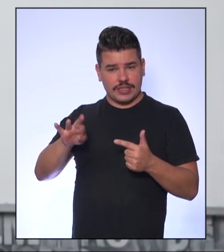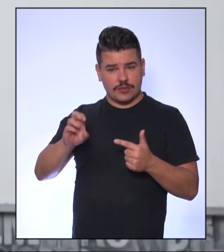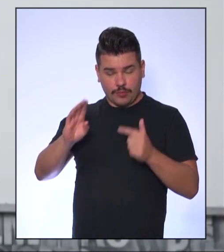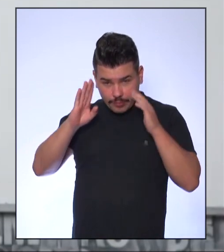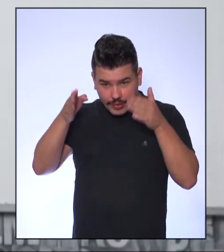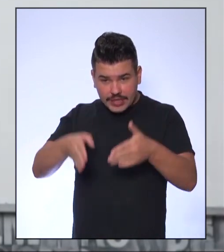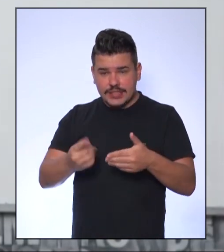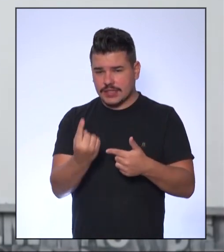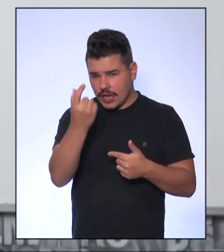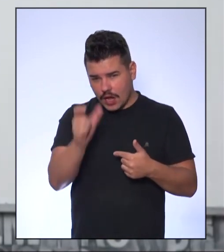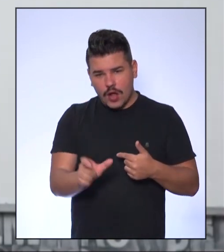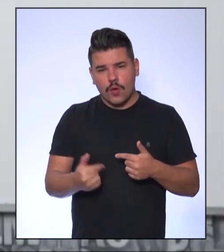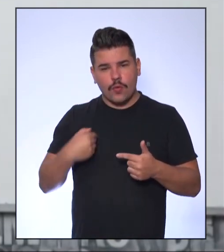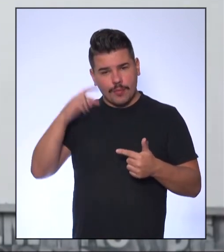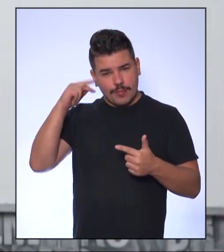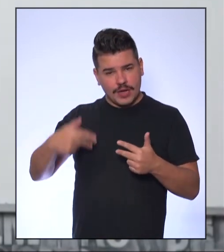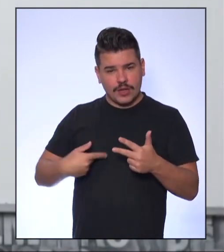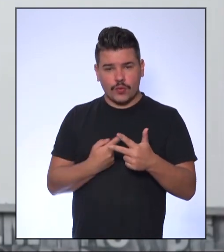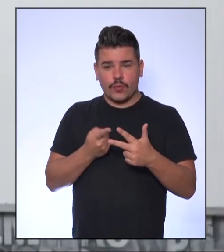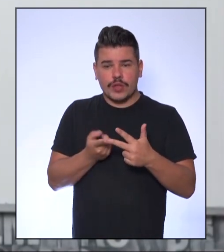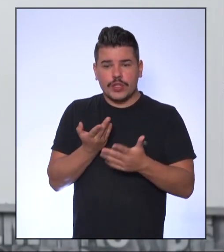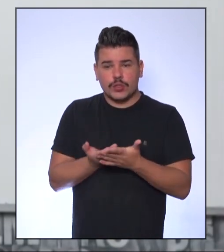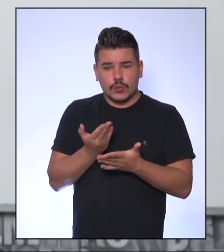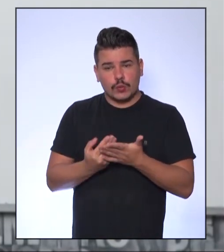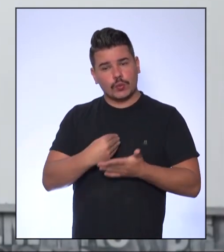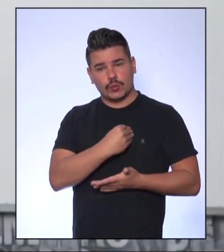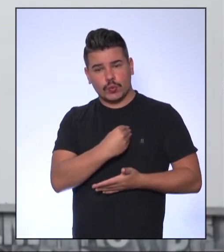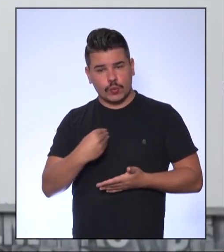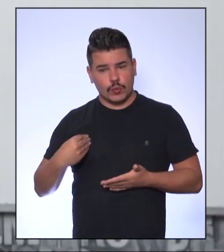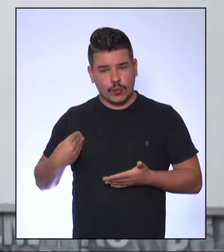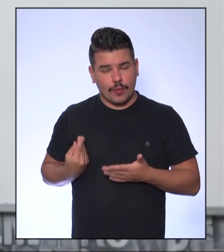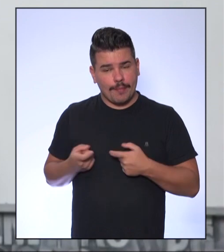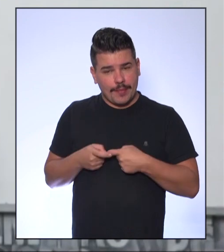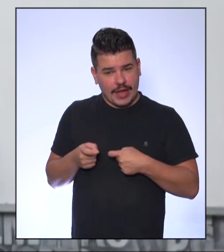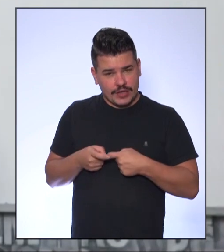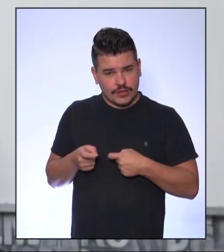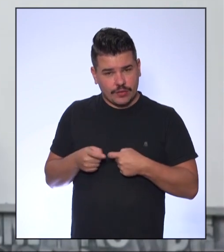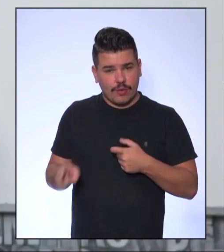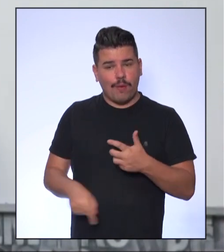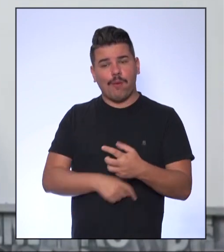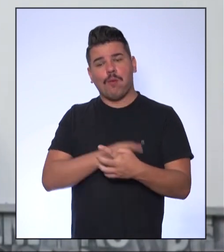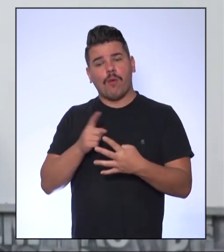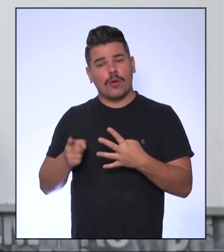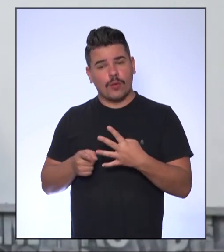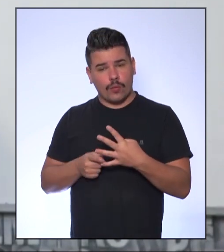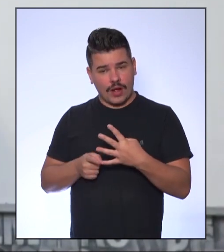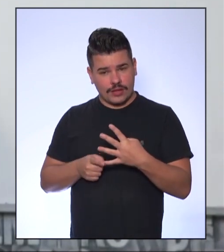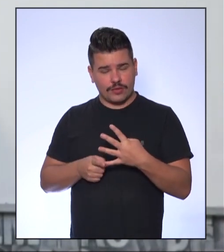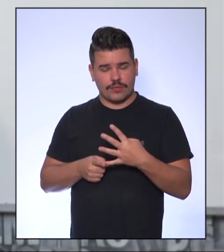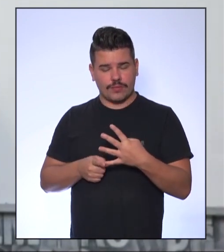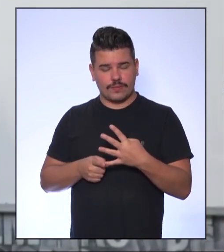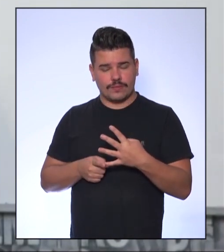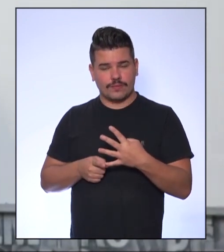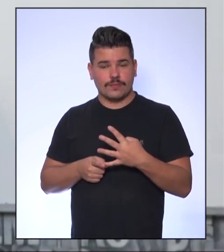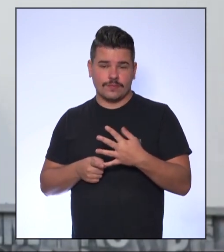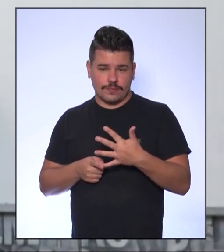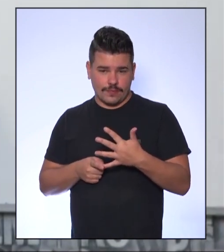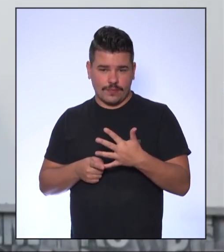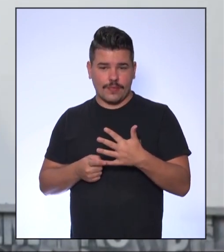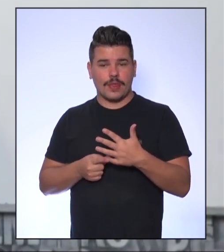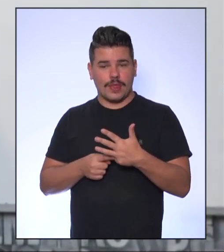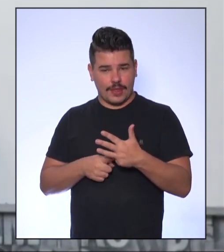simples. Eu tenho aqui, de forma imediata, a valorização